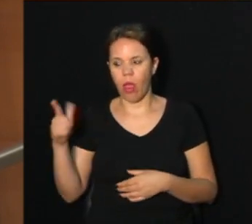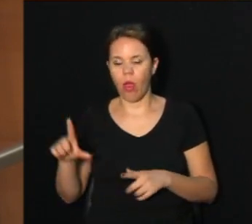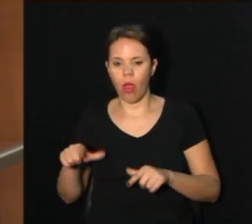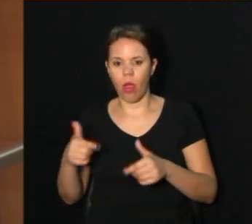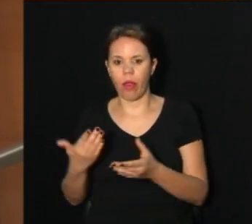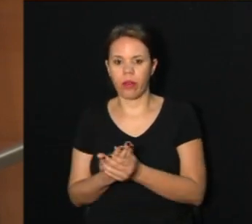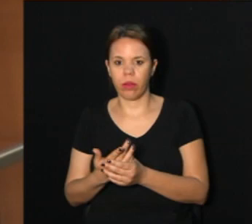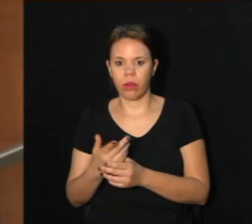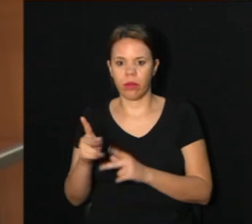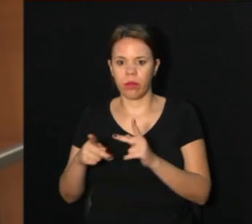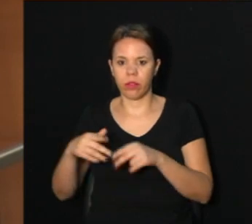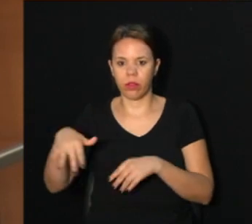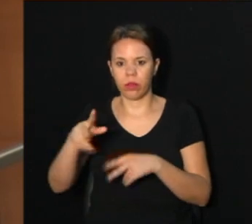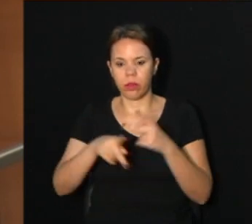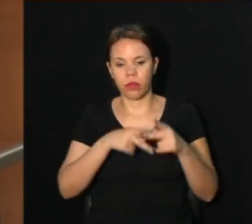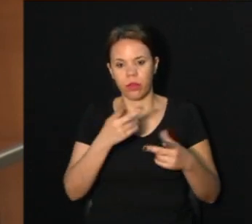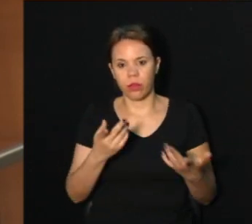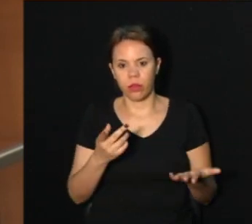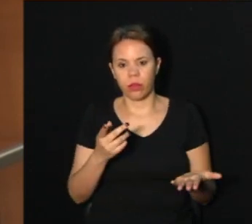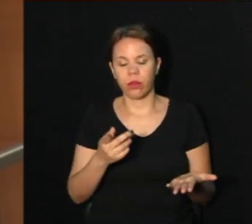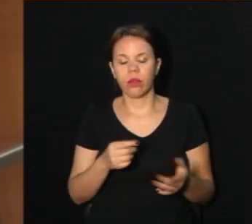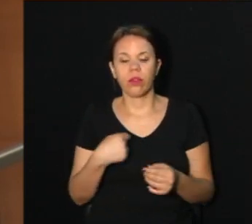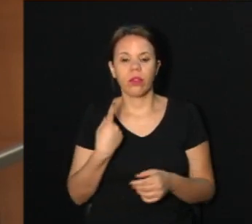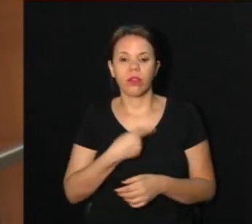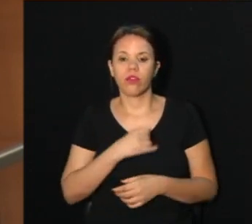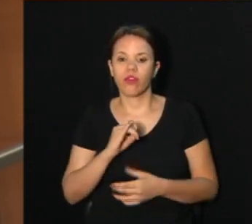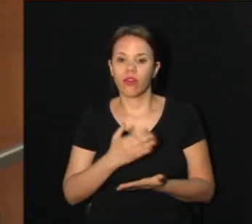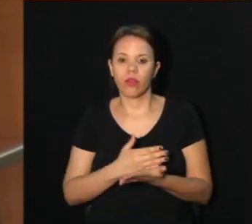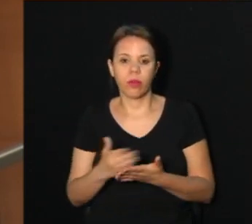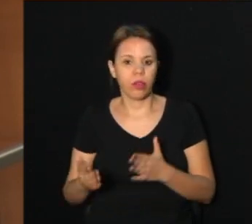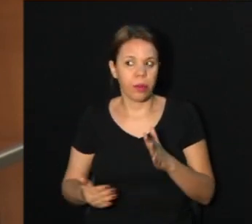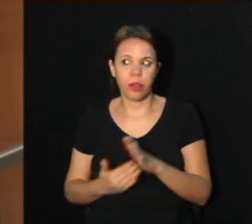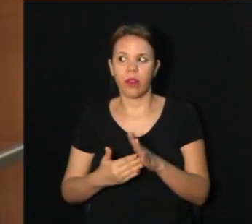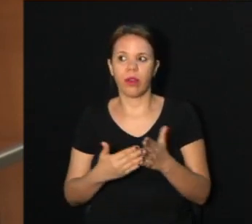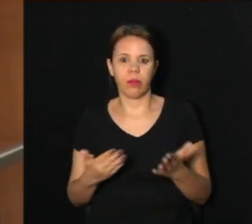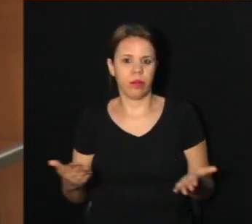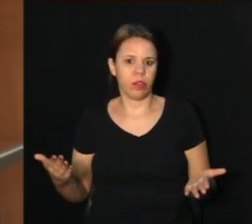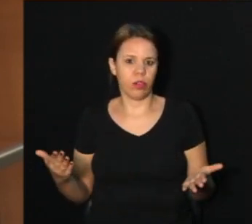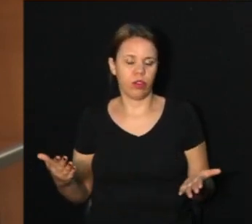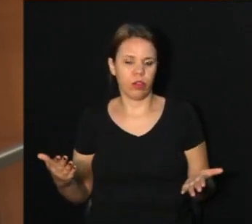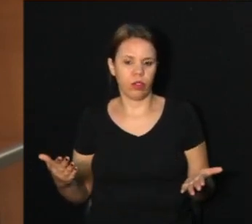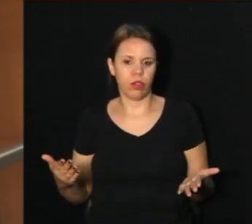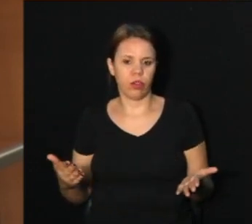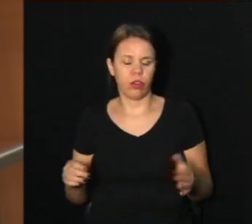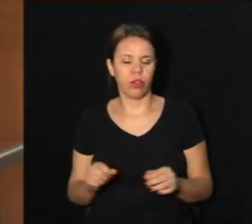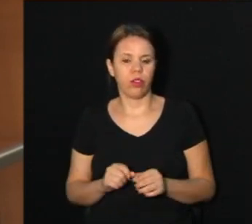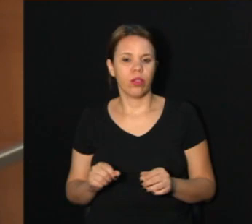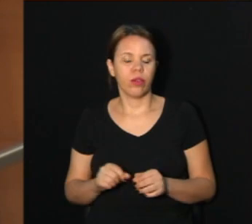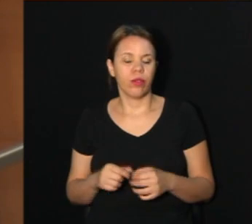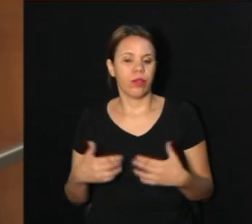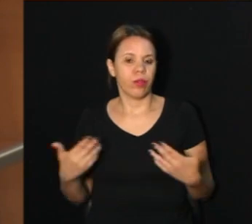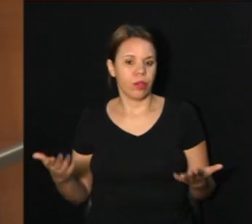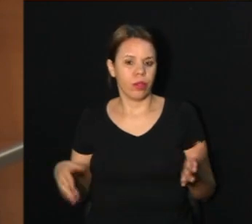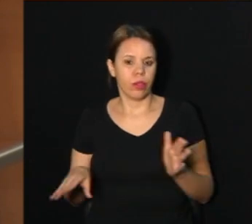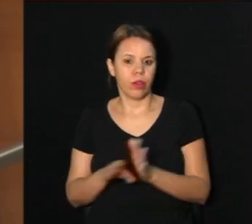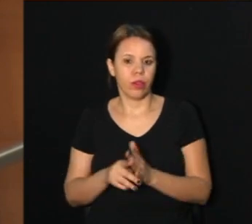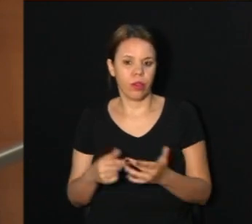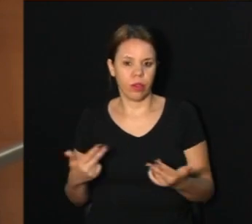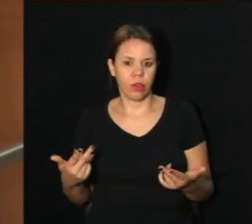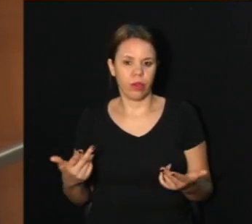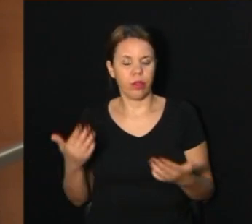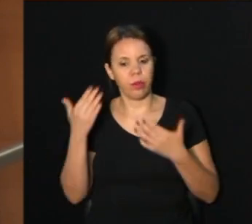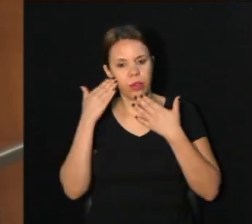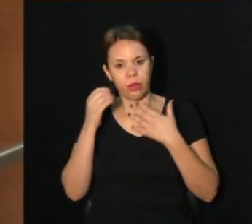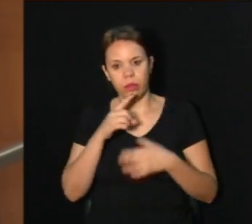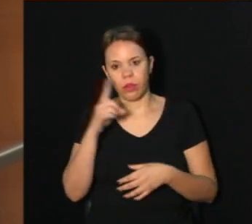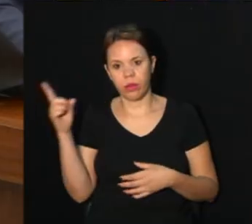popular dos ativos. Porque se a gente não começar a botar limite, nós vamos chegar no que chegou por aí. Obrigado. Bom